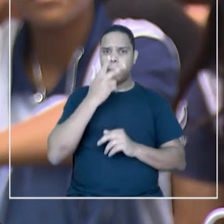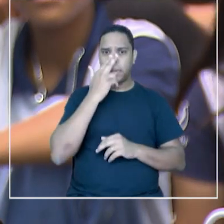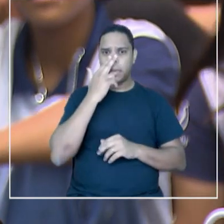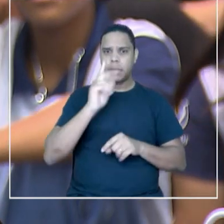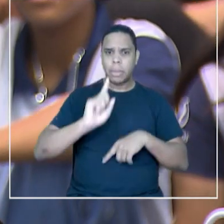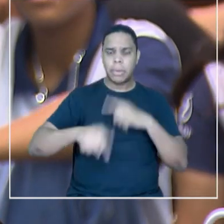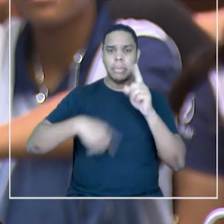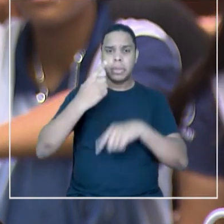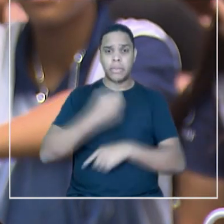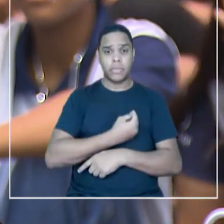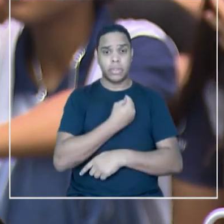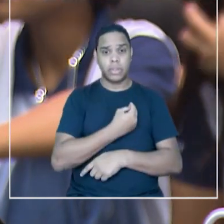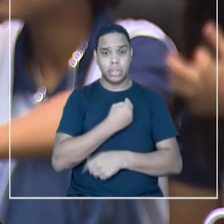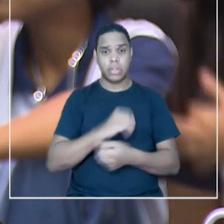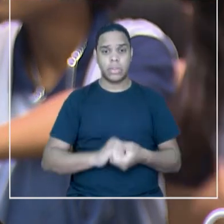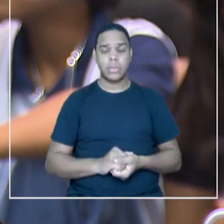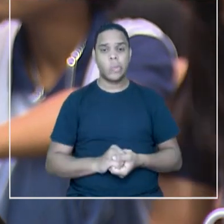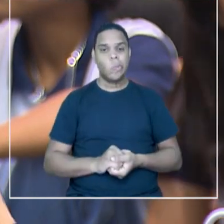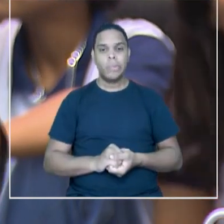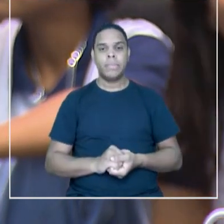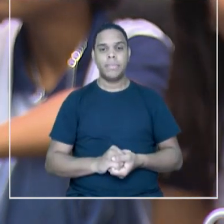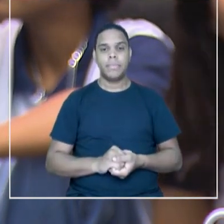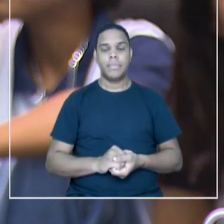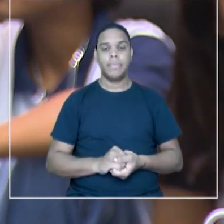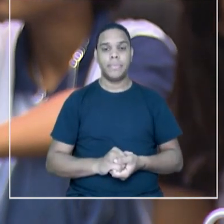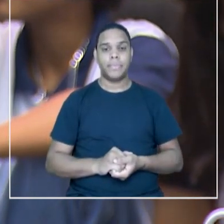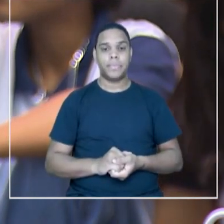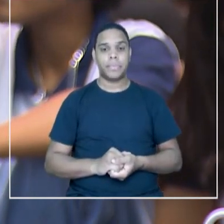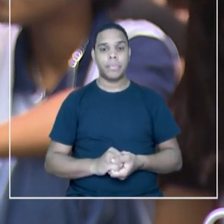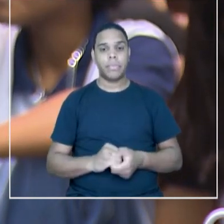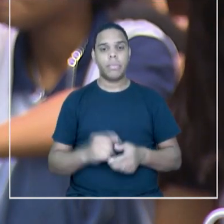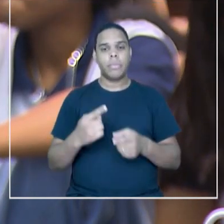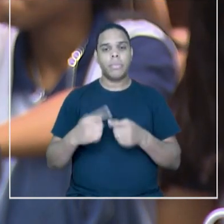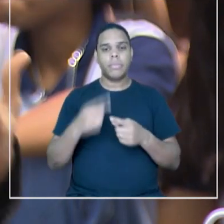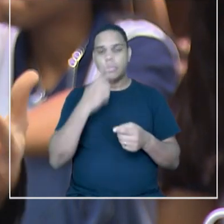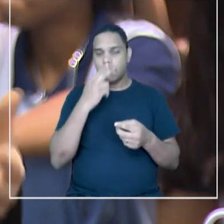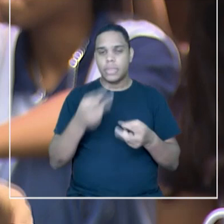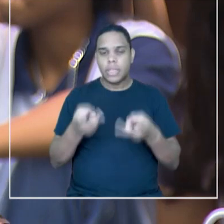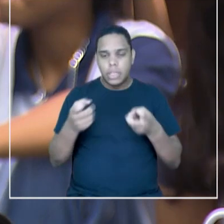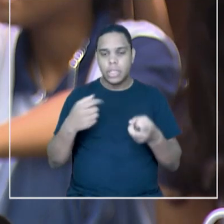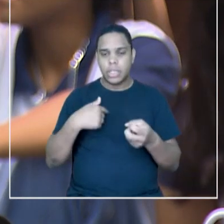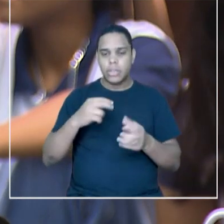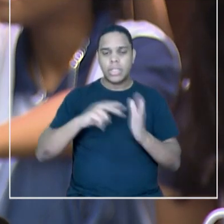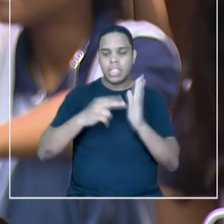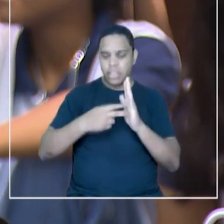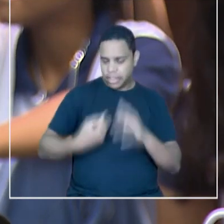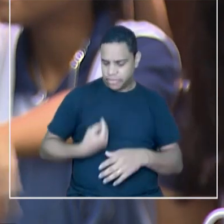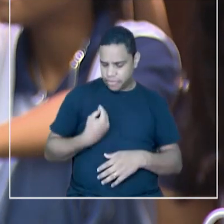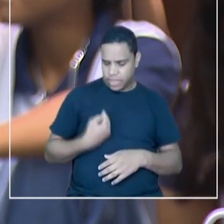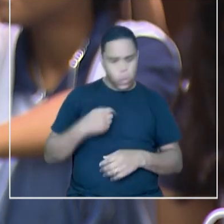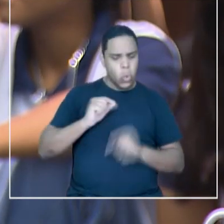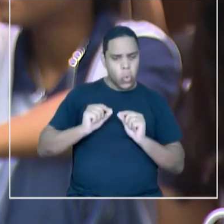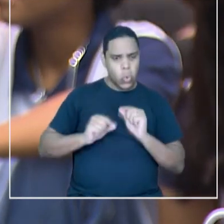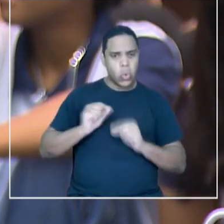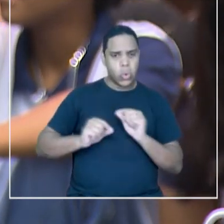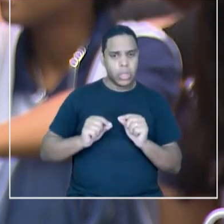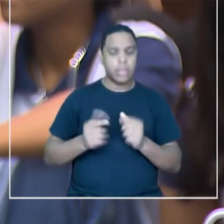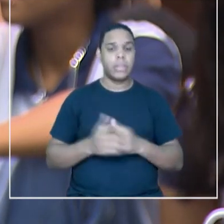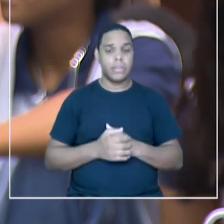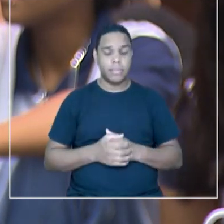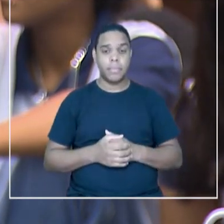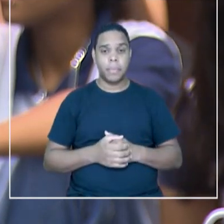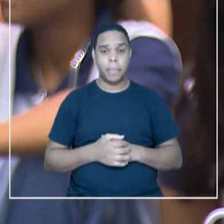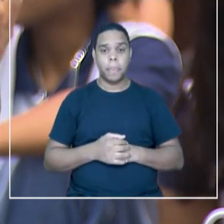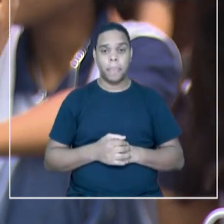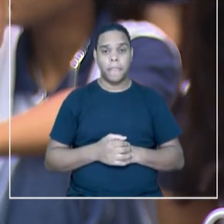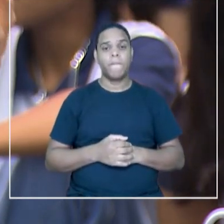certa, assim, porque é como se eu tivesse entendido um pouco mais o sentido da minha vida, né? E aí, quando você pergunta assim, você